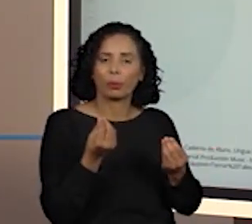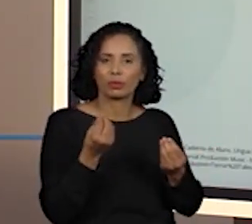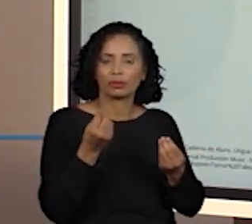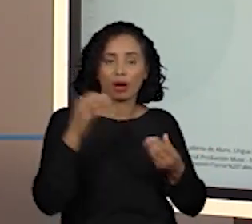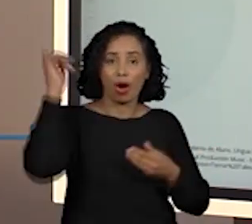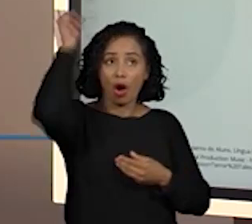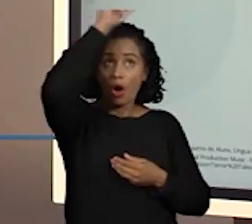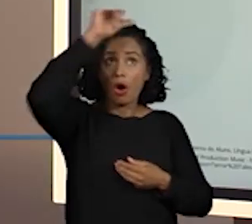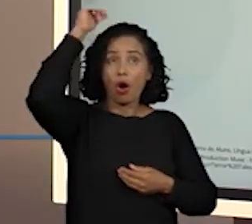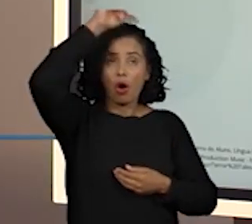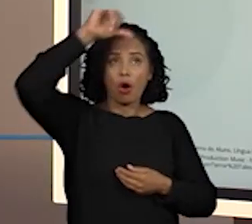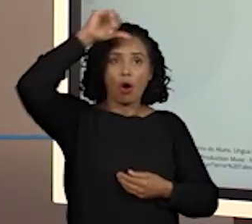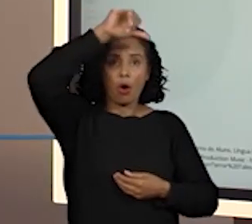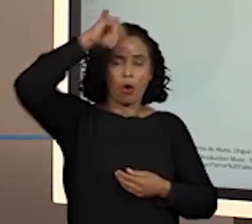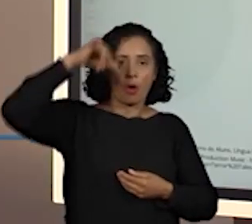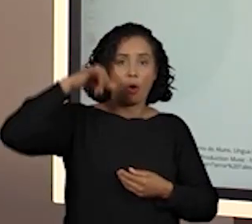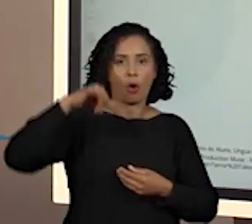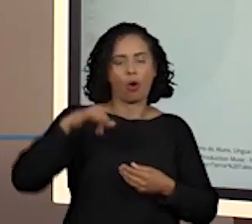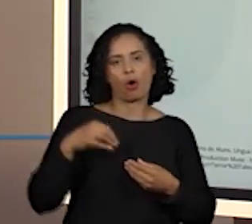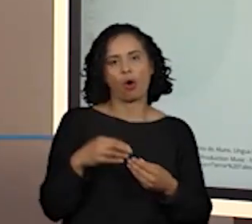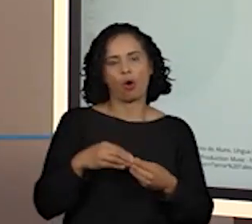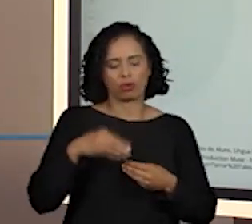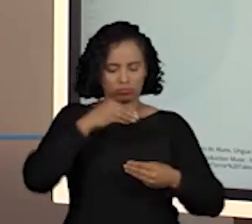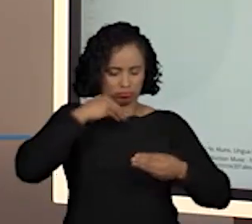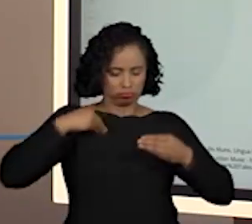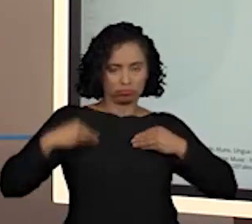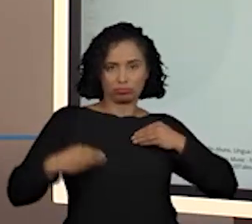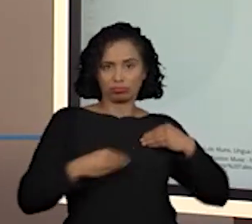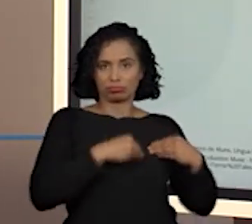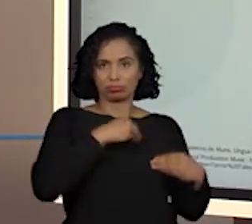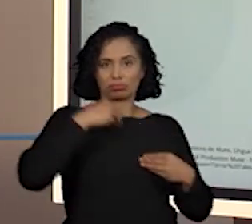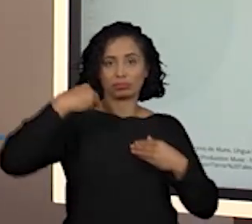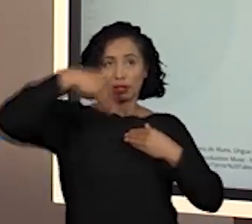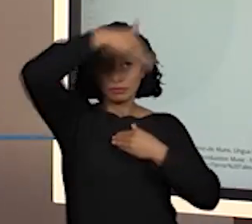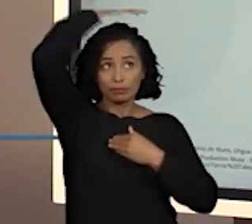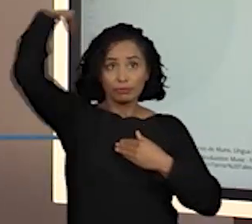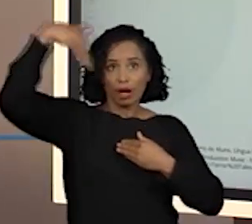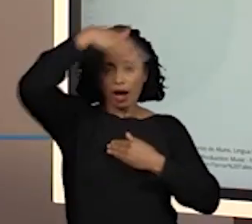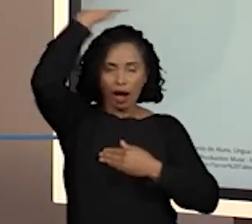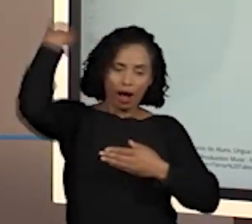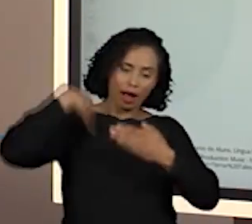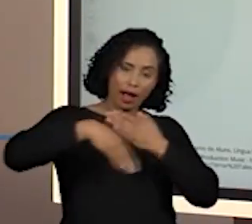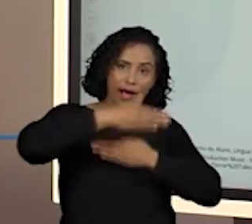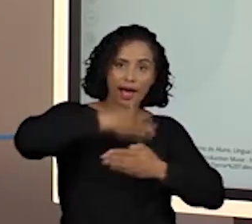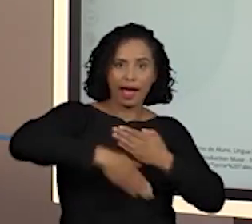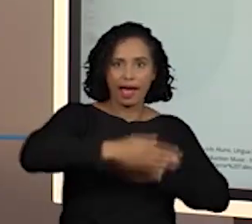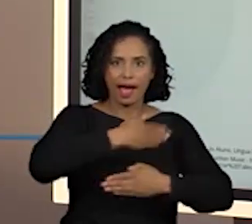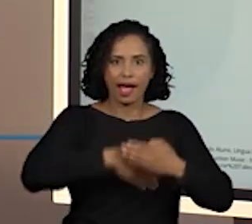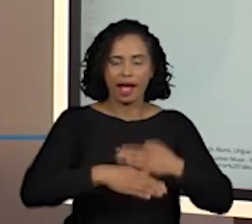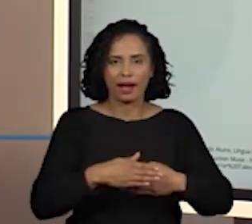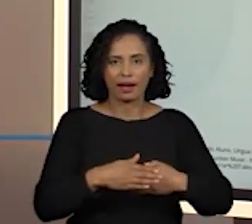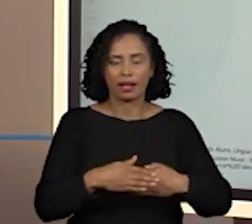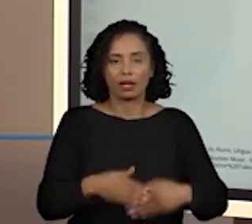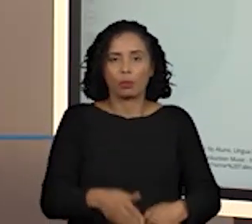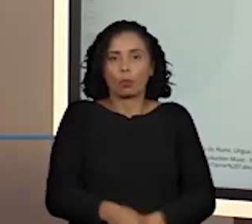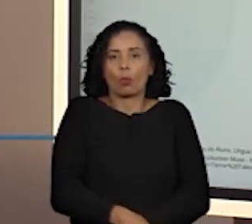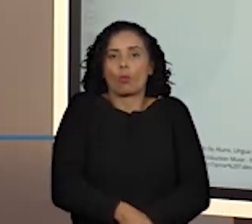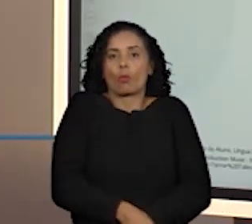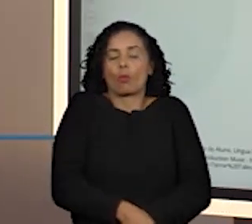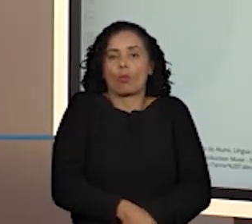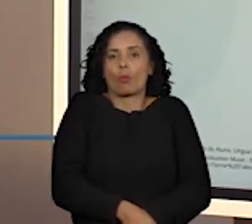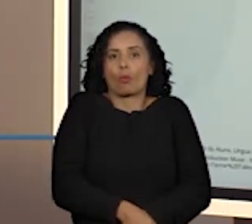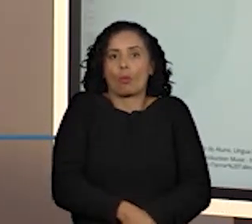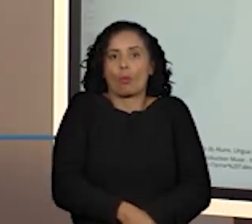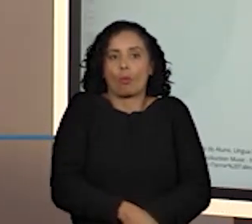e enfaixou, usou faixas brancas. Olha, mumificou o